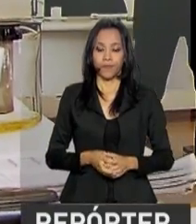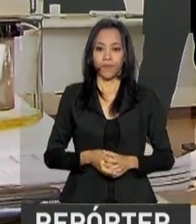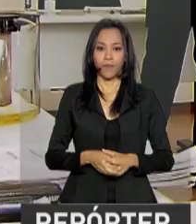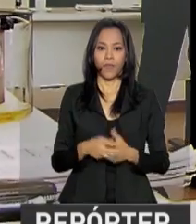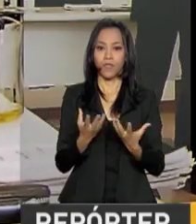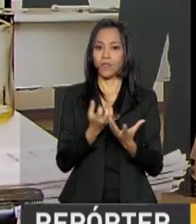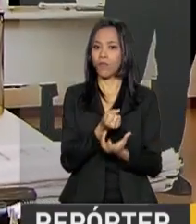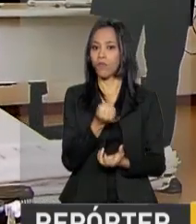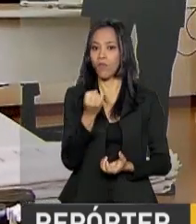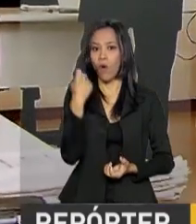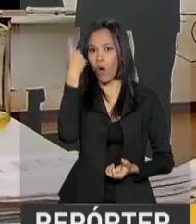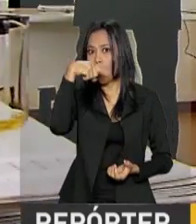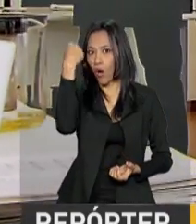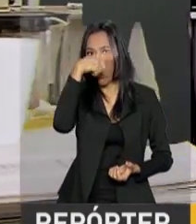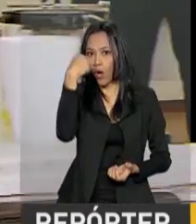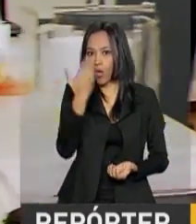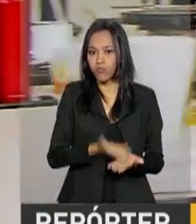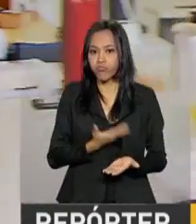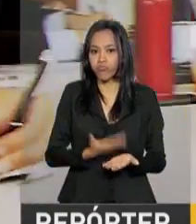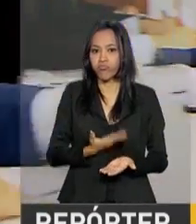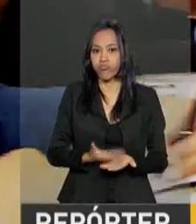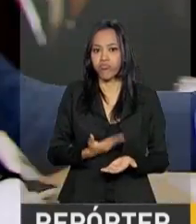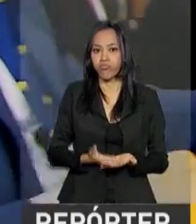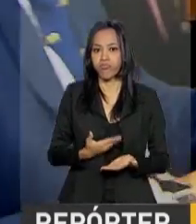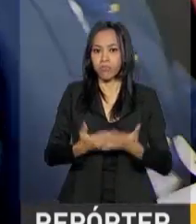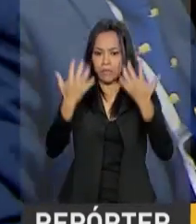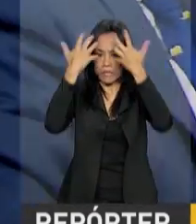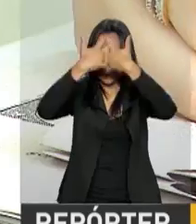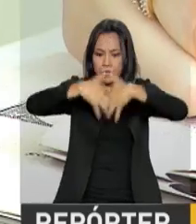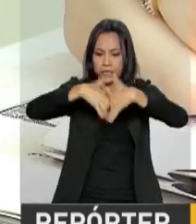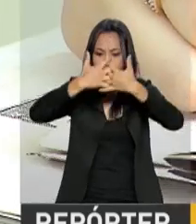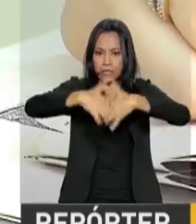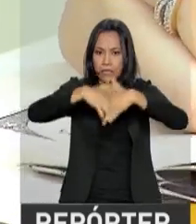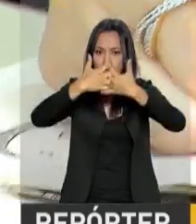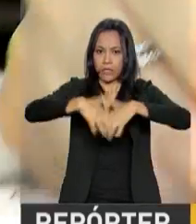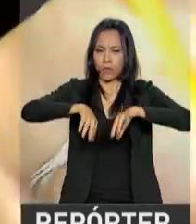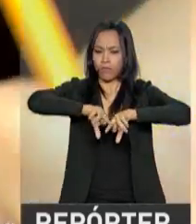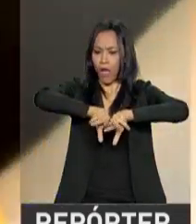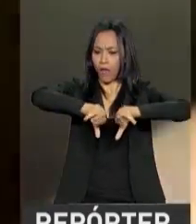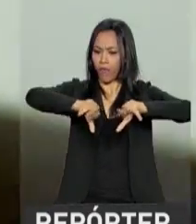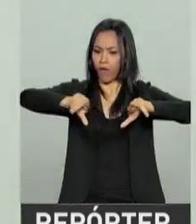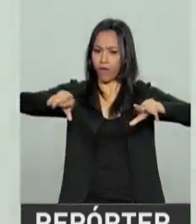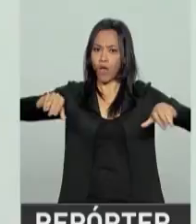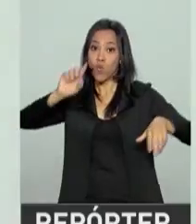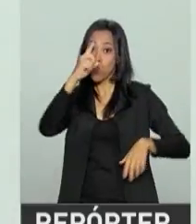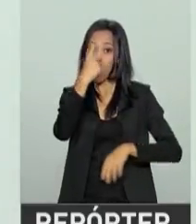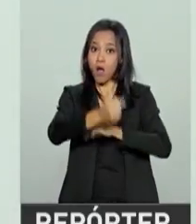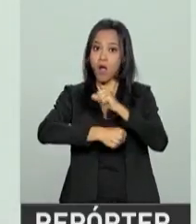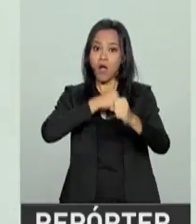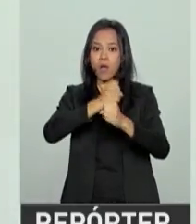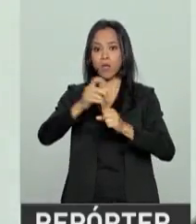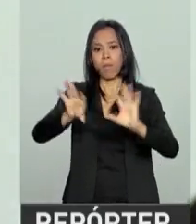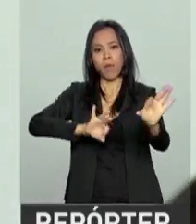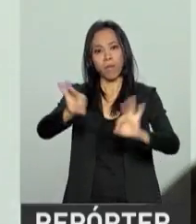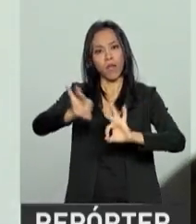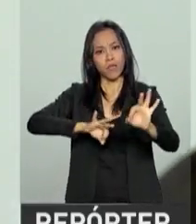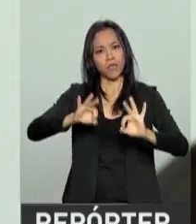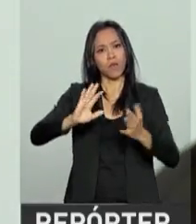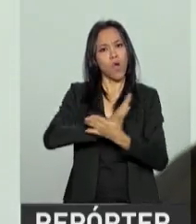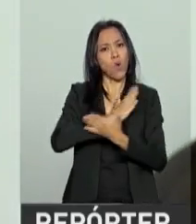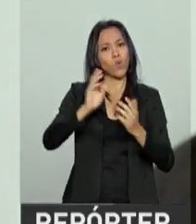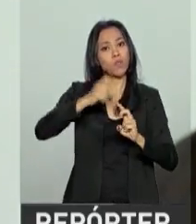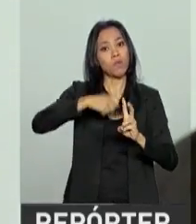São muitas horas de aulas, conteúdos complexos e diversificados, um ano de preparação, além de alguns meses